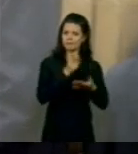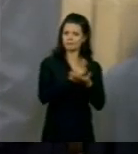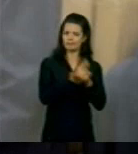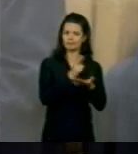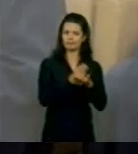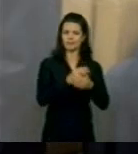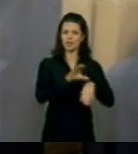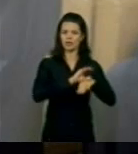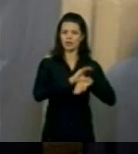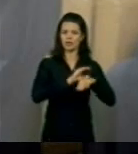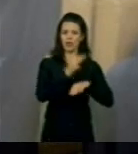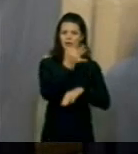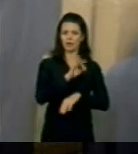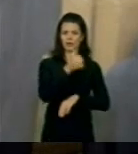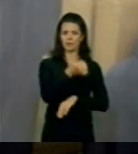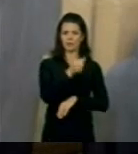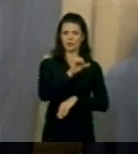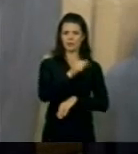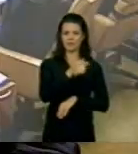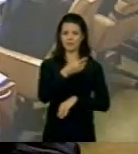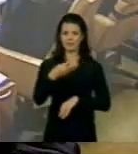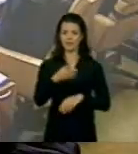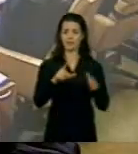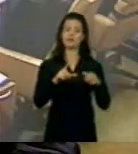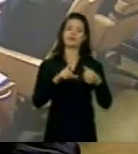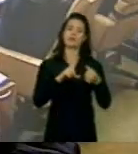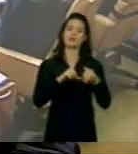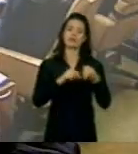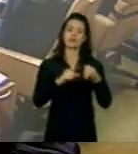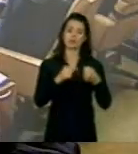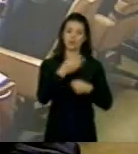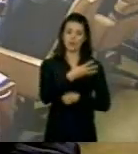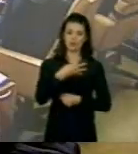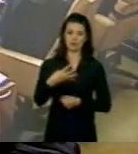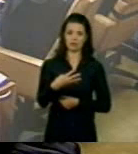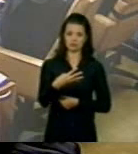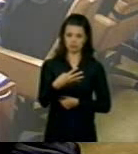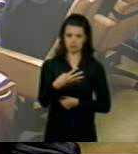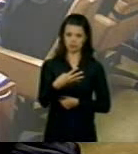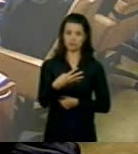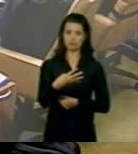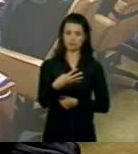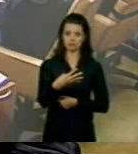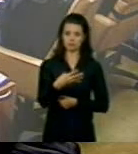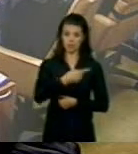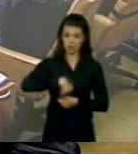Francesa de 1793 e seu artigo 44. Entre nós, desde a Constituição Imperial